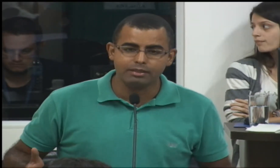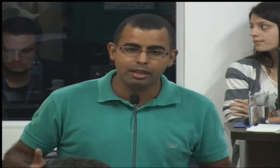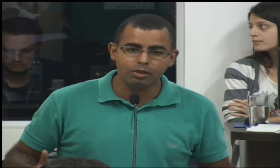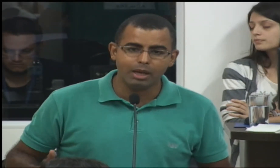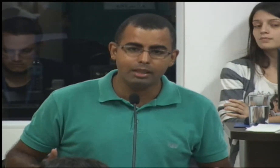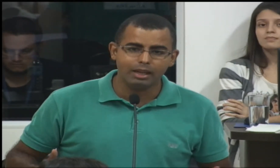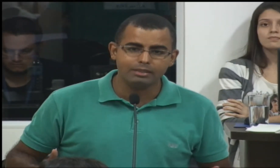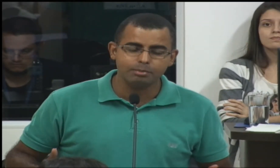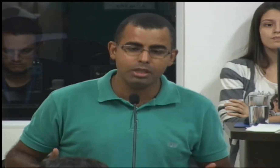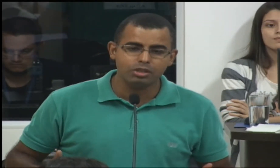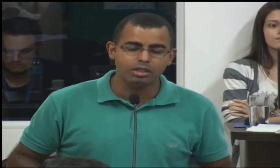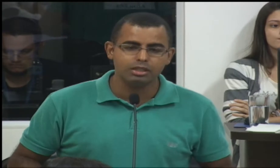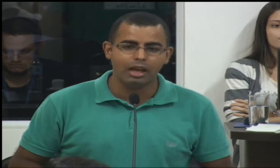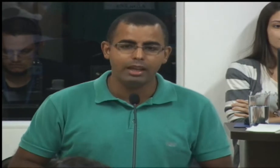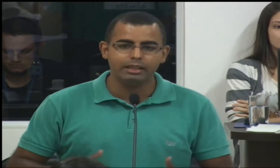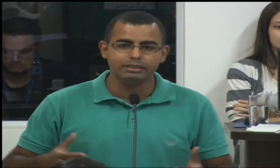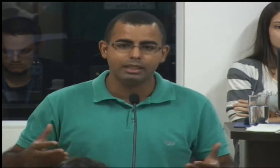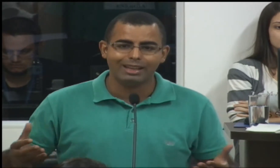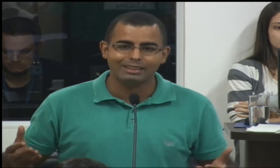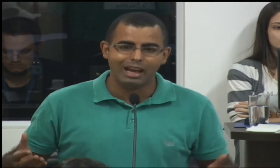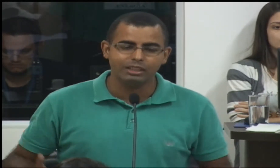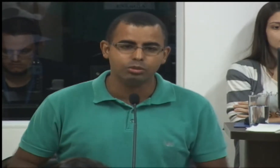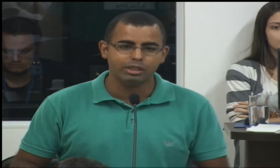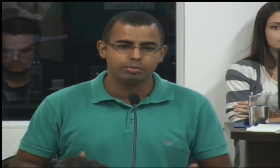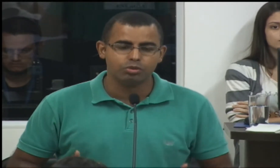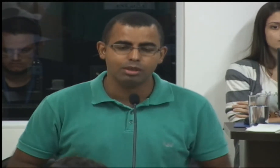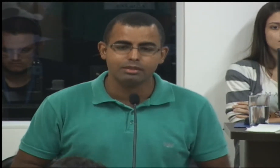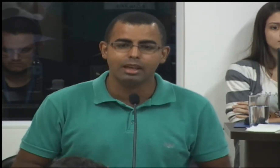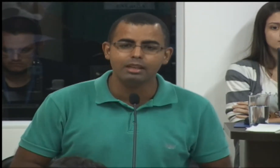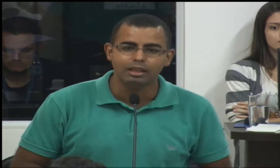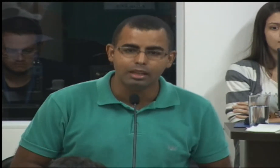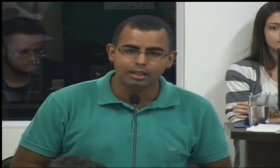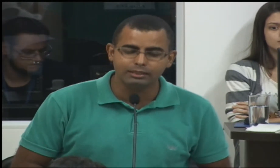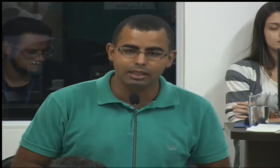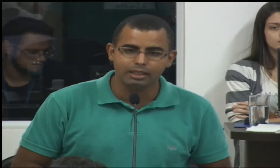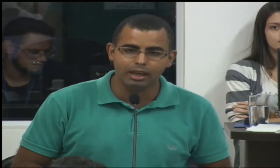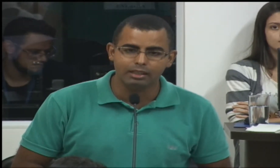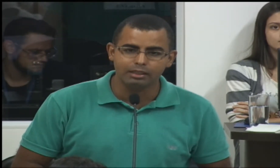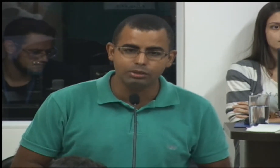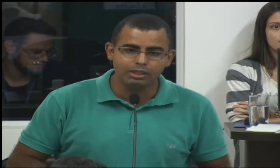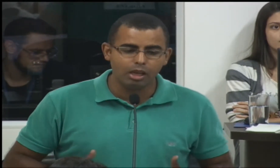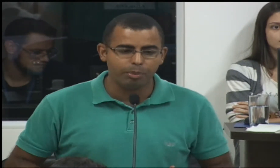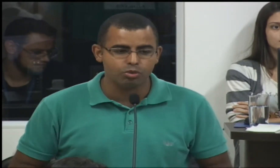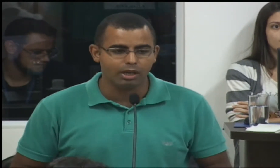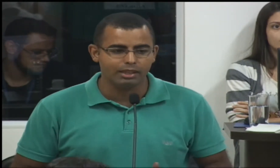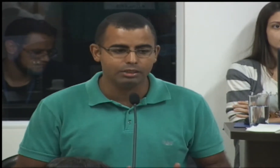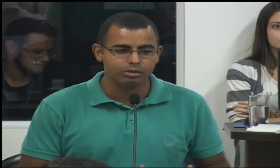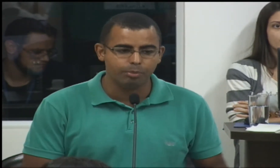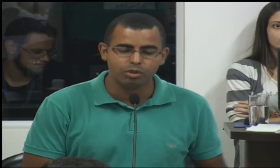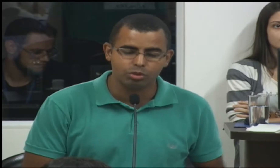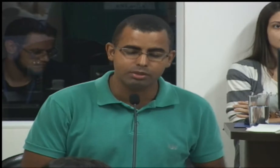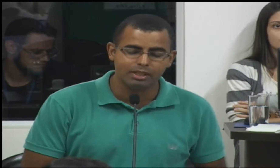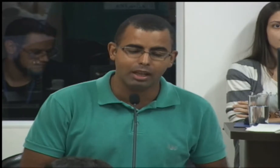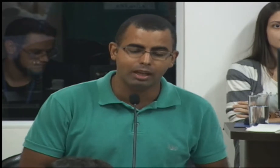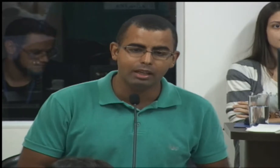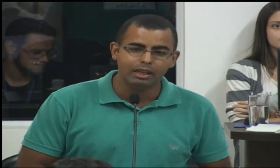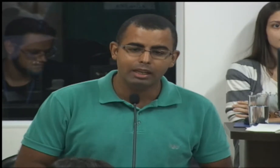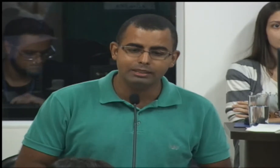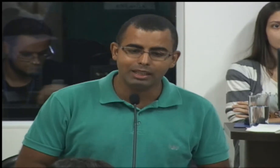foi relatado pelo pastor Nilton, a importância da população manter esse cadastro